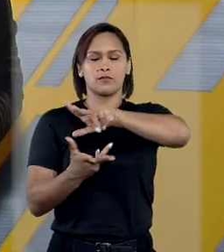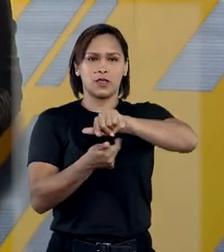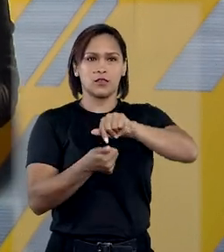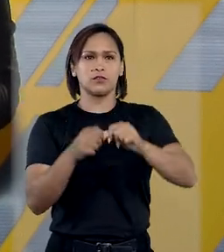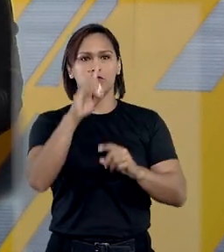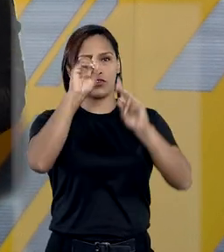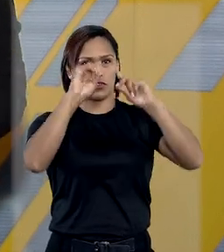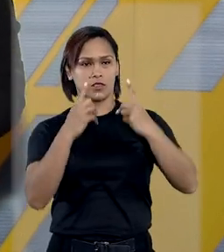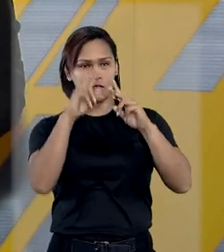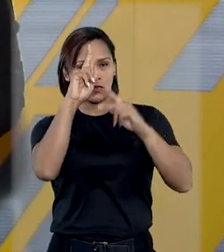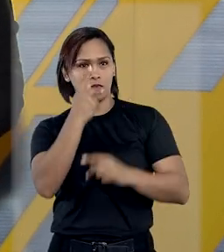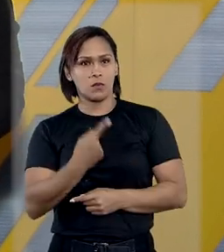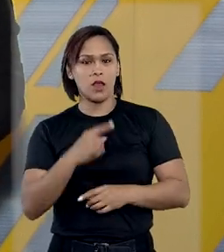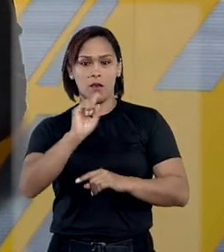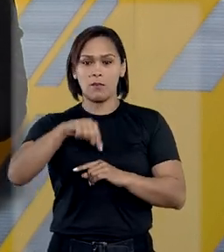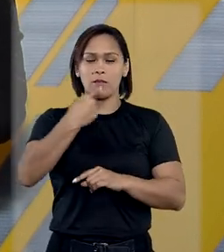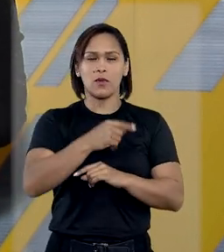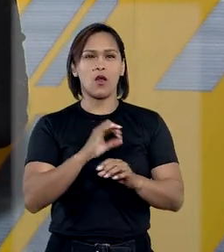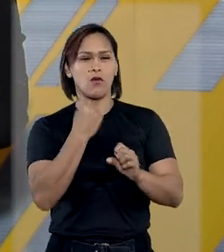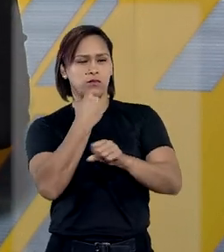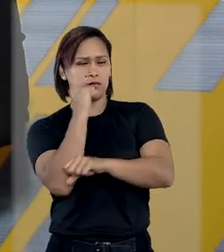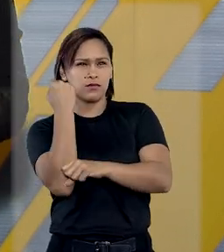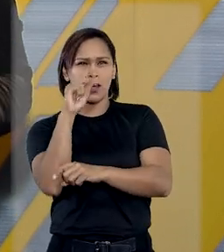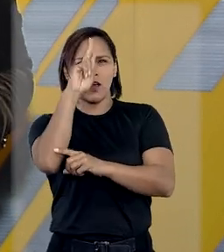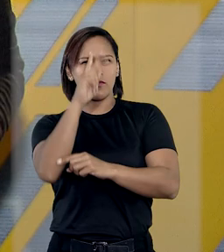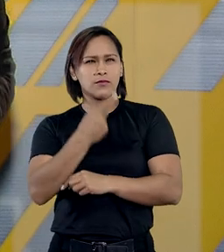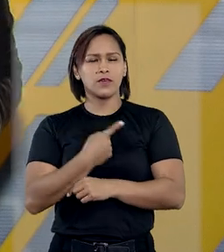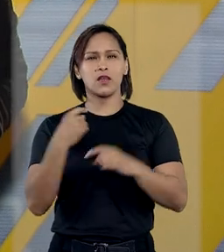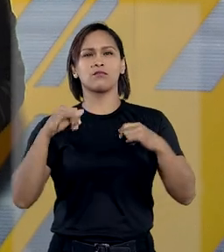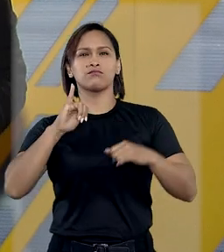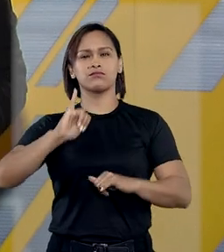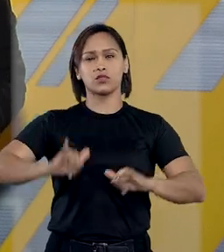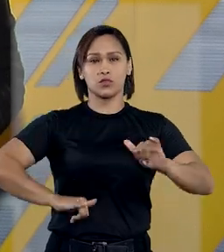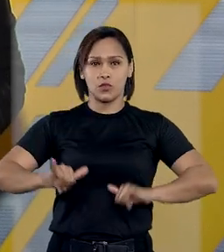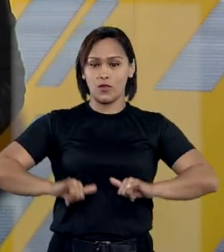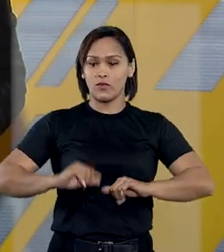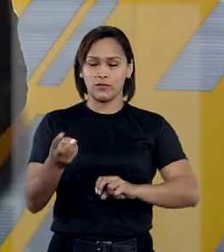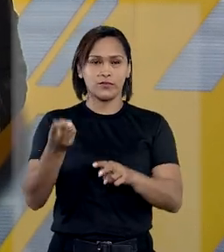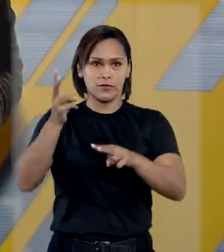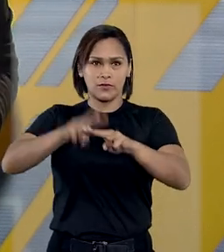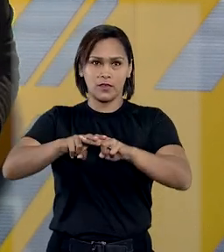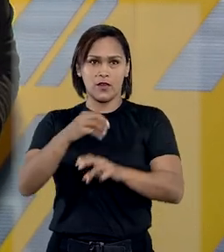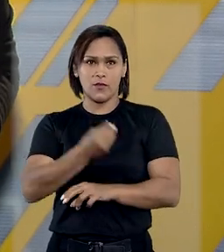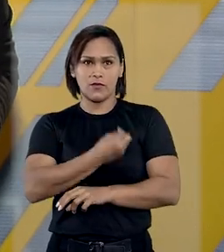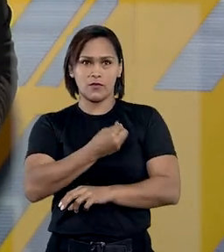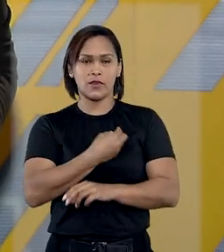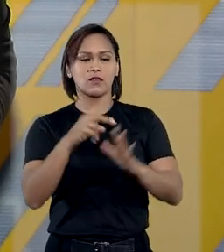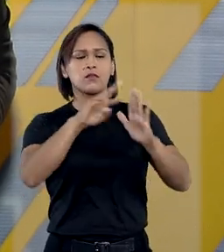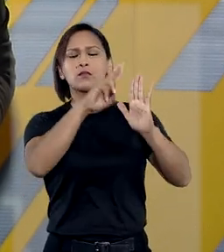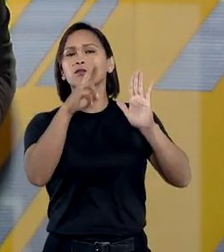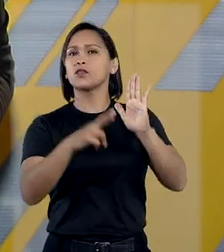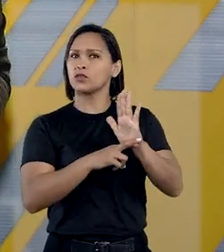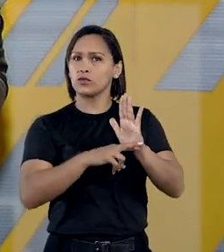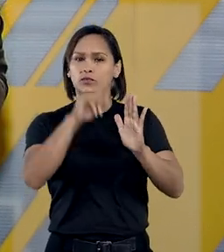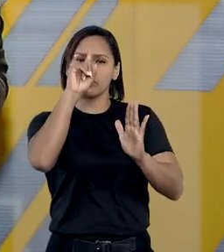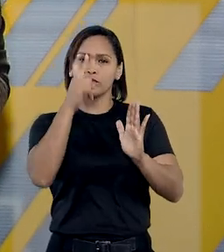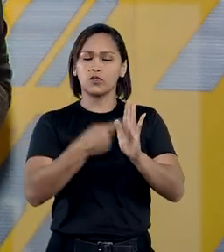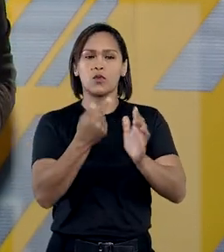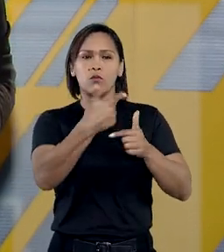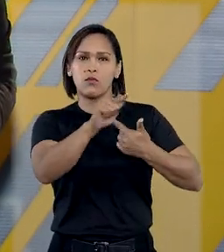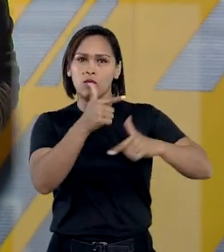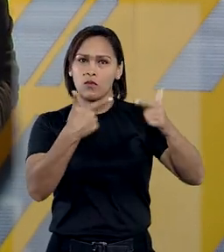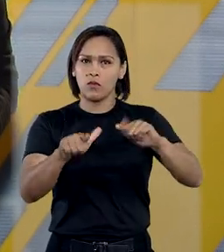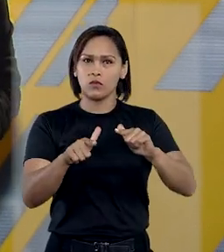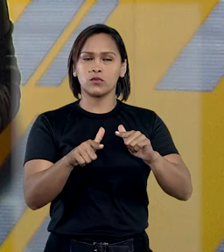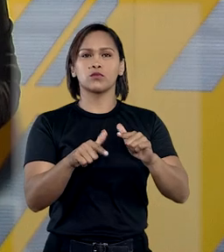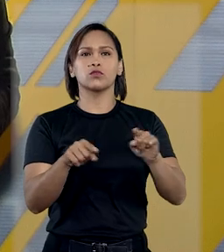Humanos, que, após comprovada a situação degradante e desumana em que os presos eram mantidos, editou uma resolução que definiu, entre outros